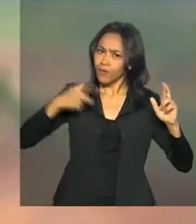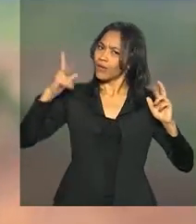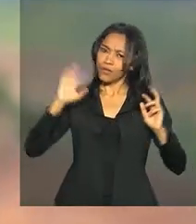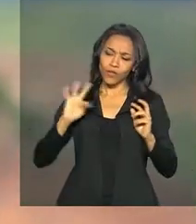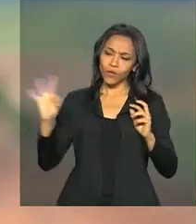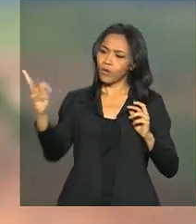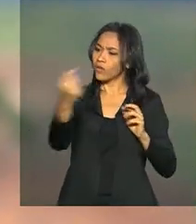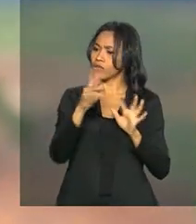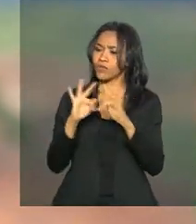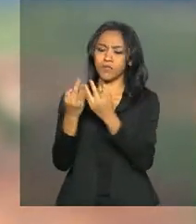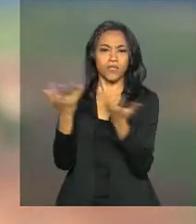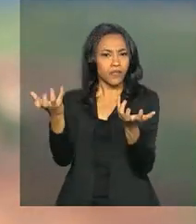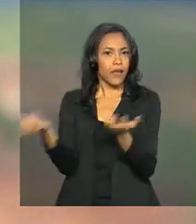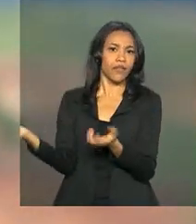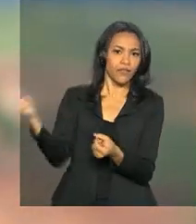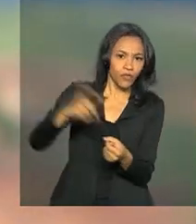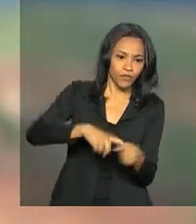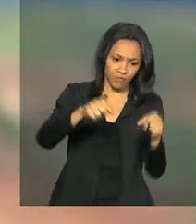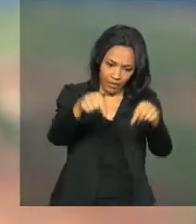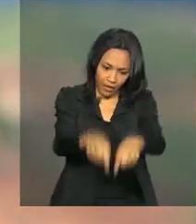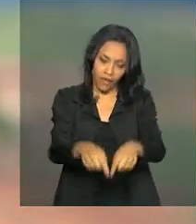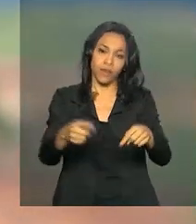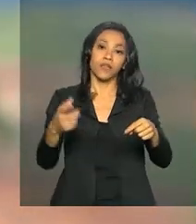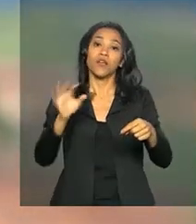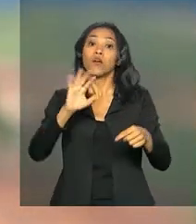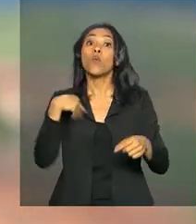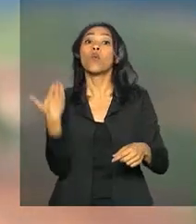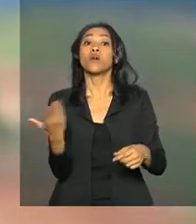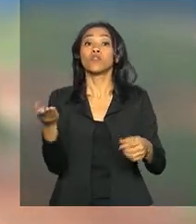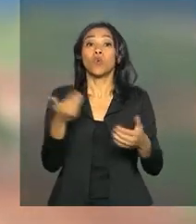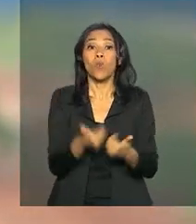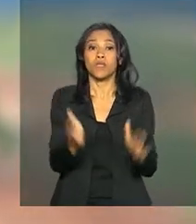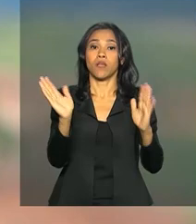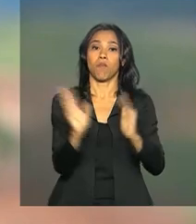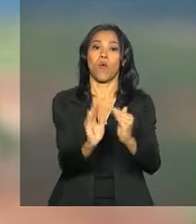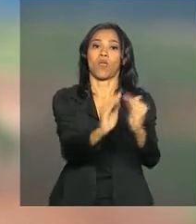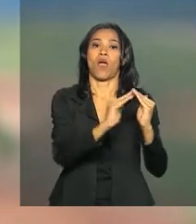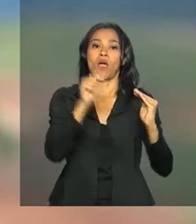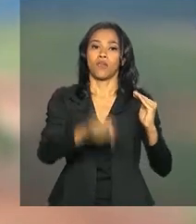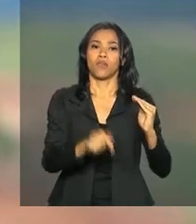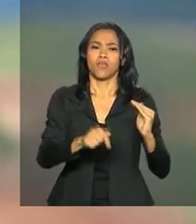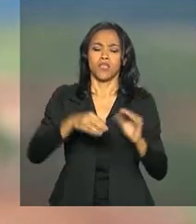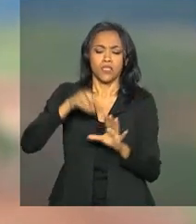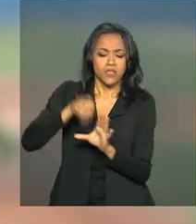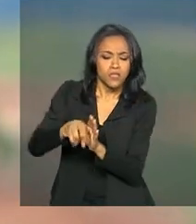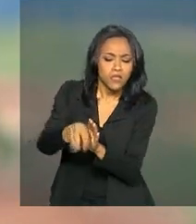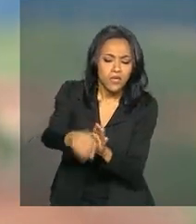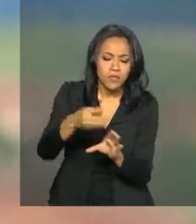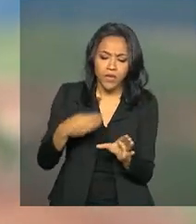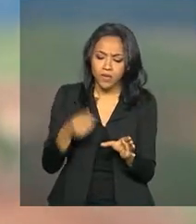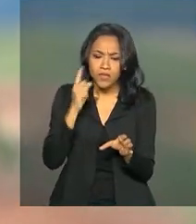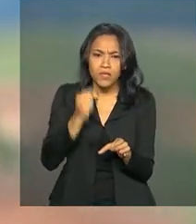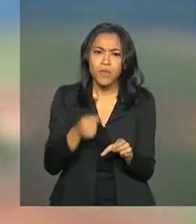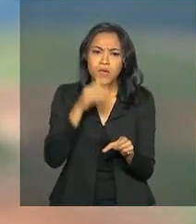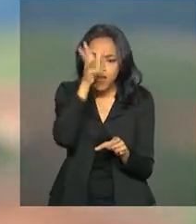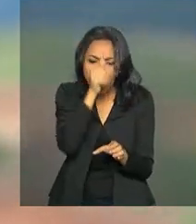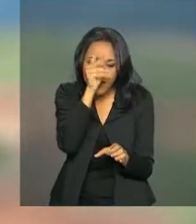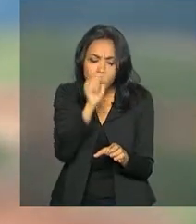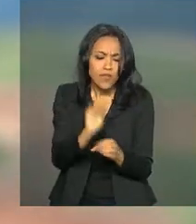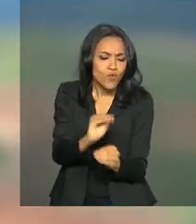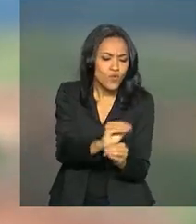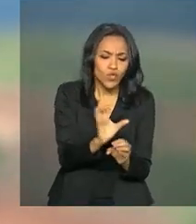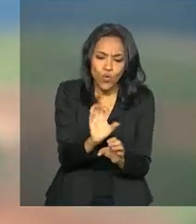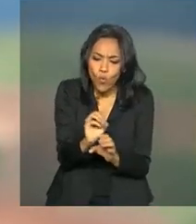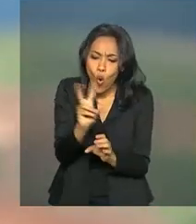as famílias que querem vir para cá. O dia que nós estivermos morando aqui, colhendo sua covinha aqui, colhendo sua cebolinha, suas galinhas, ovo,